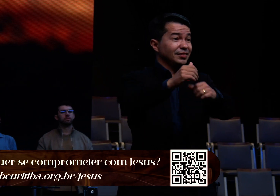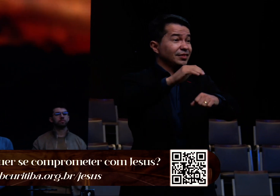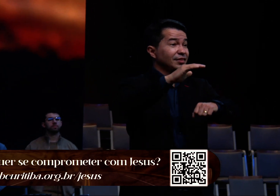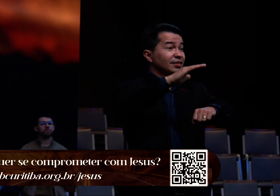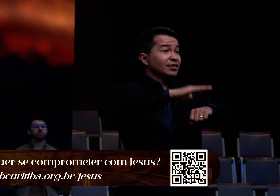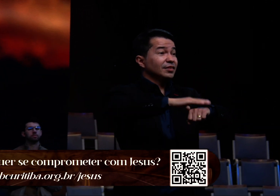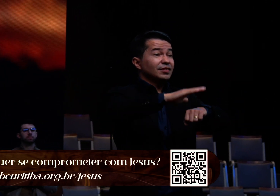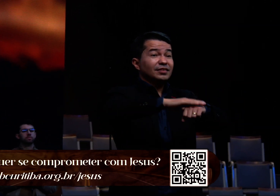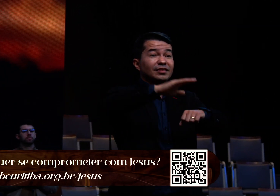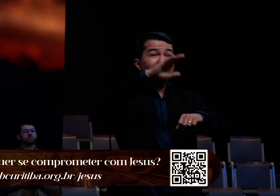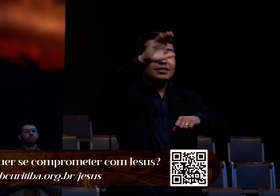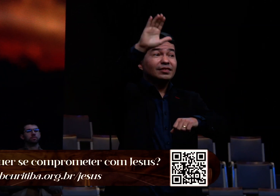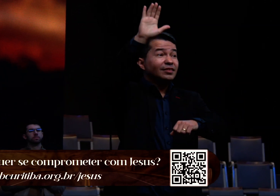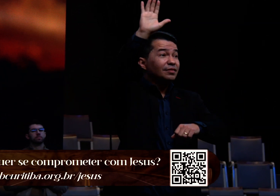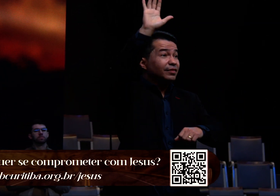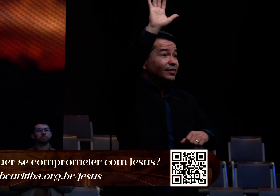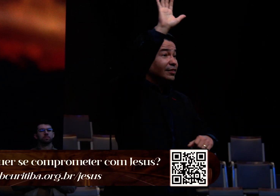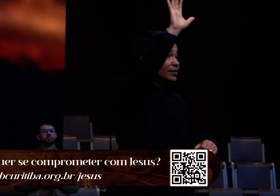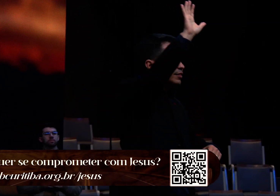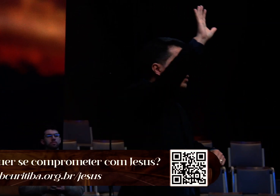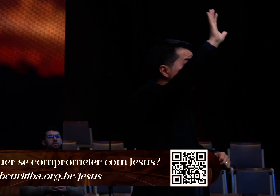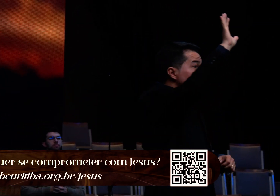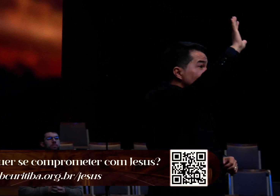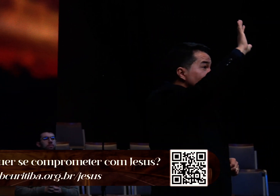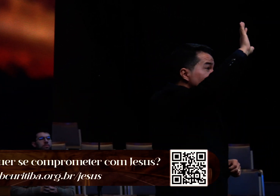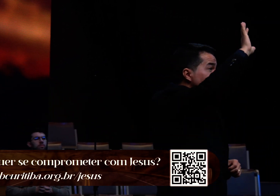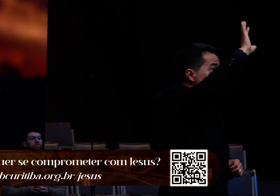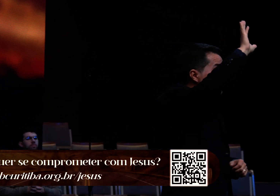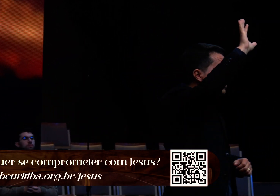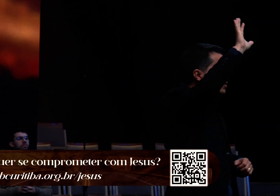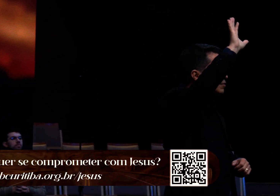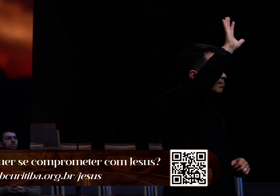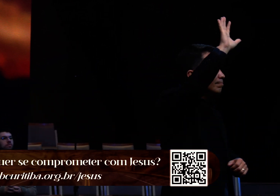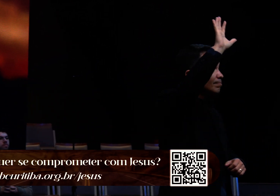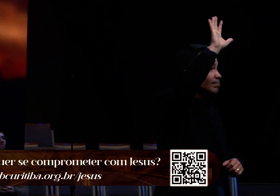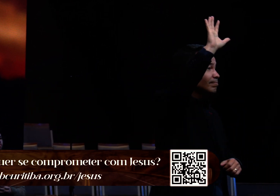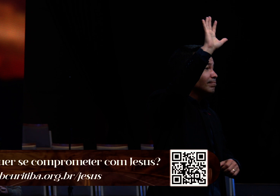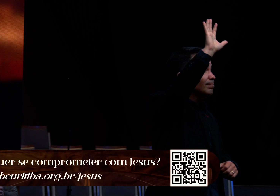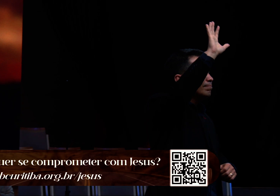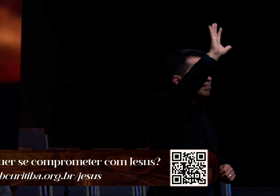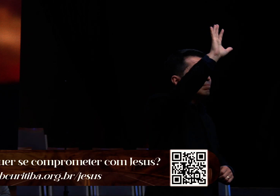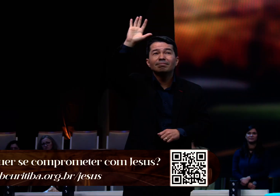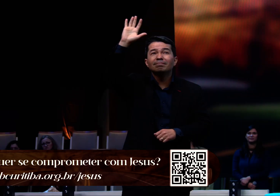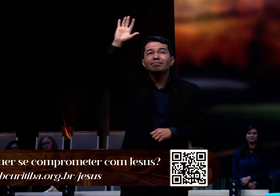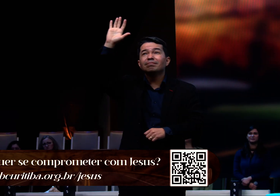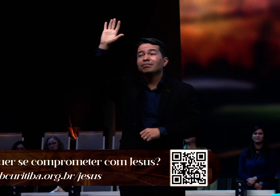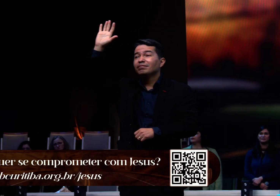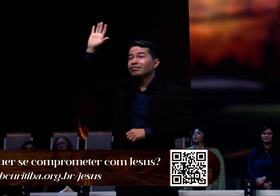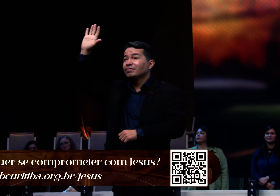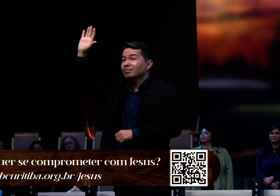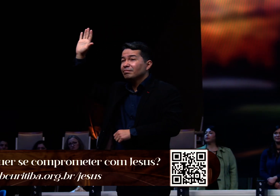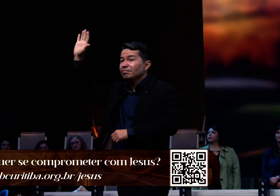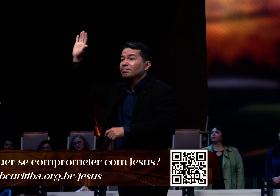Jesus conduza a sua vida. Levante sua mão. Onde você está? Levante sua mão.